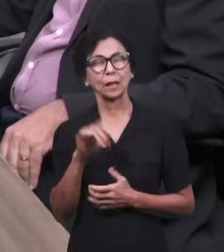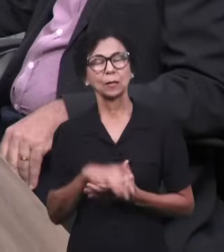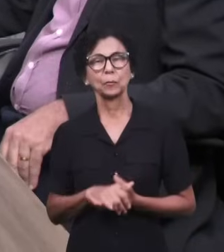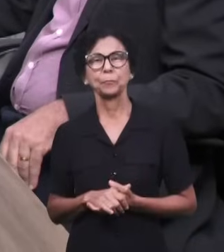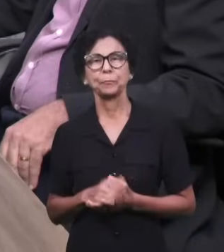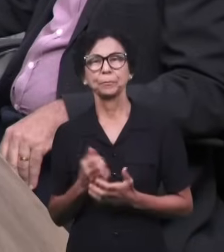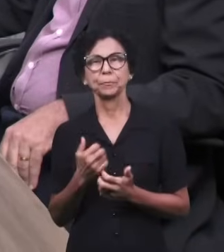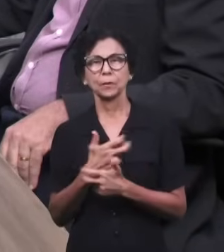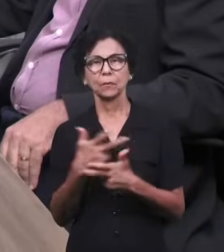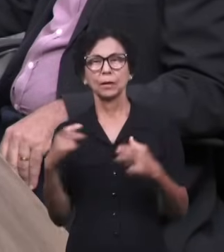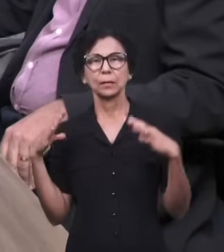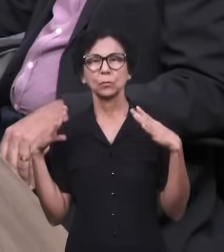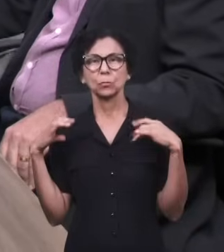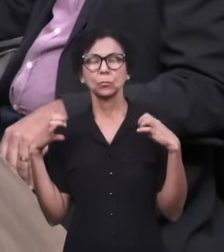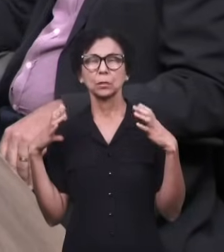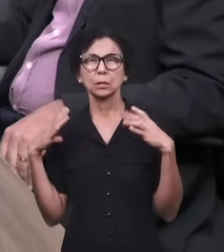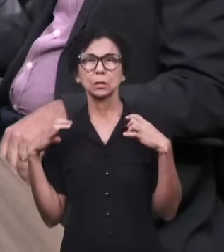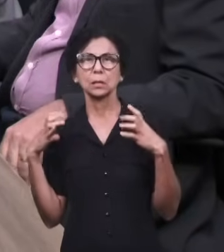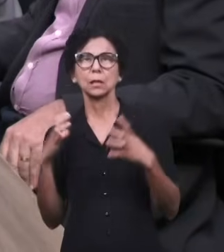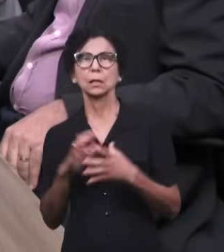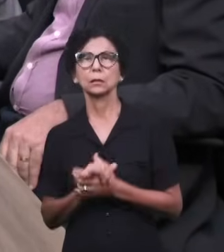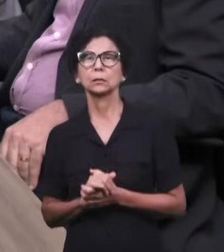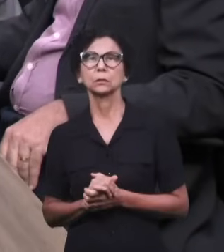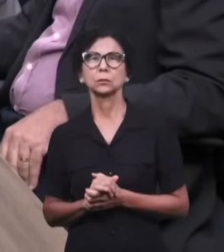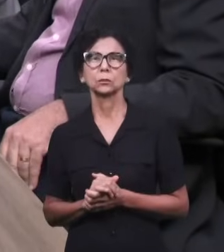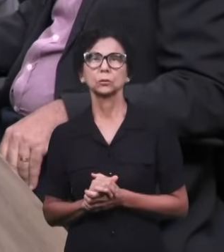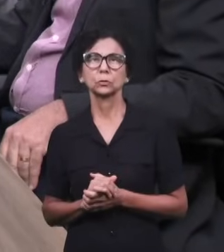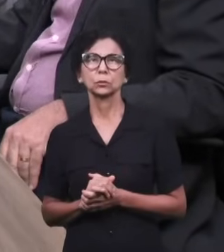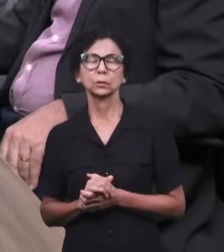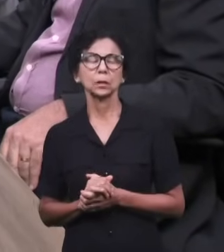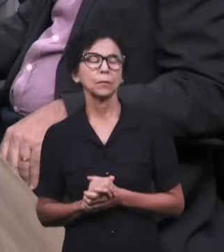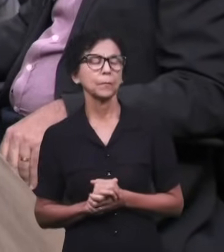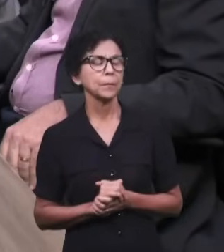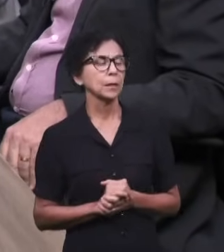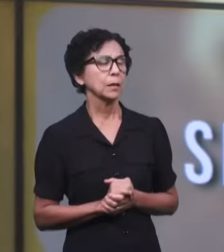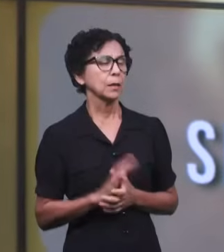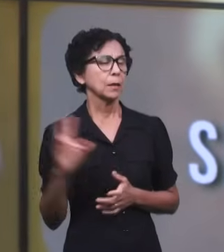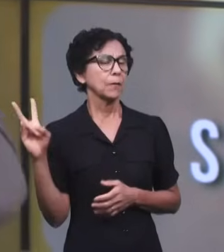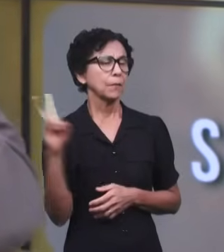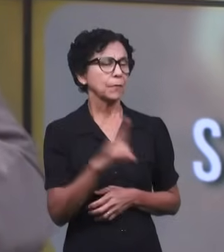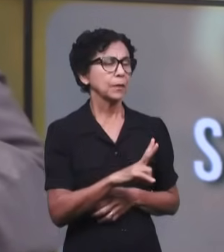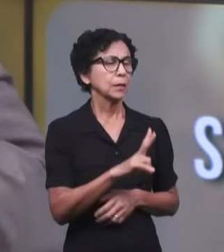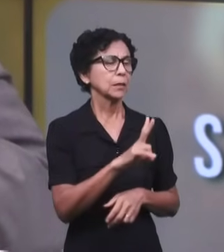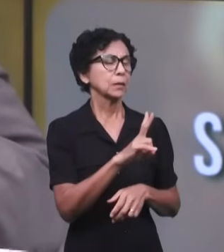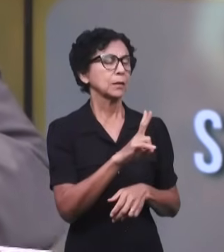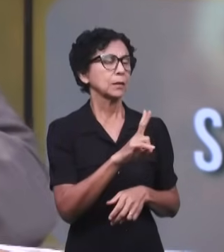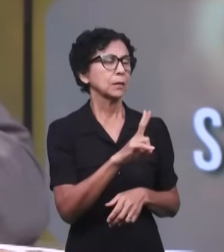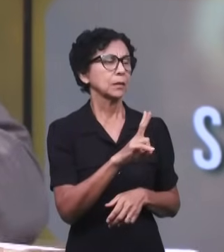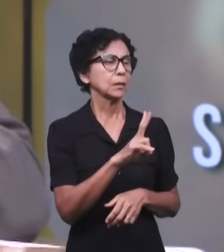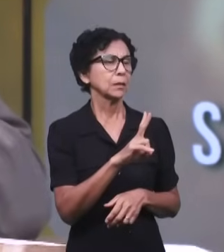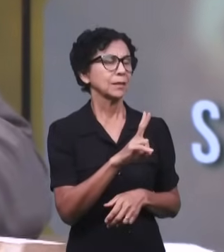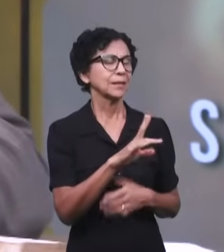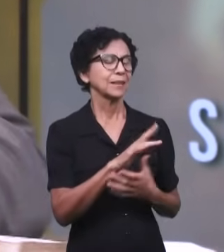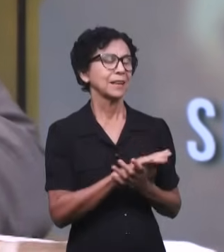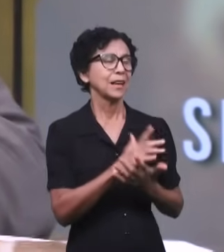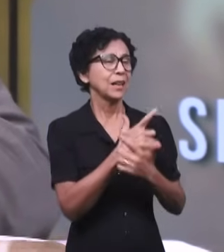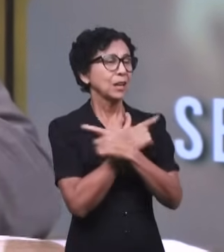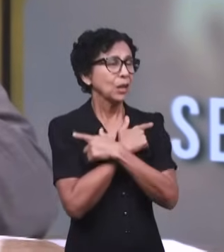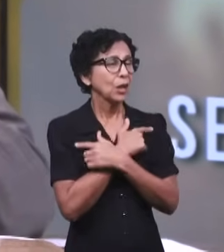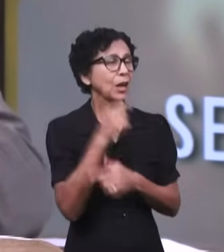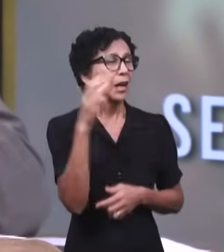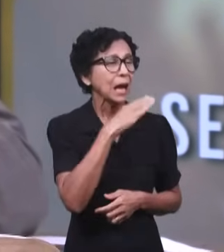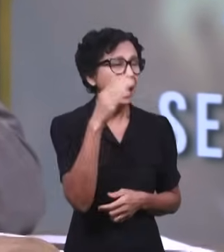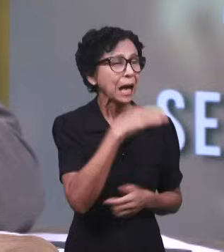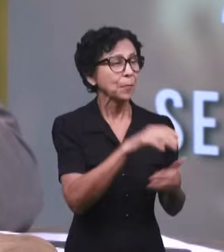anjos foram, né? E vamos andar depressa. E eles demoravam, né? Tem que pegar pela mão. Tem que puxar. Né? Depois ele diz